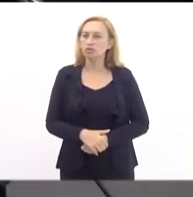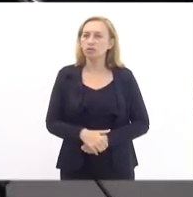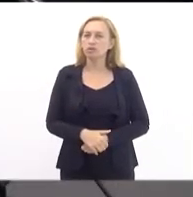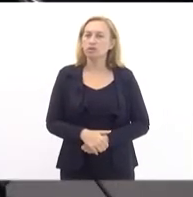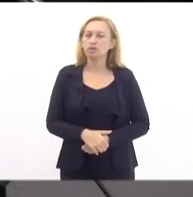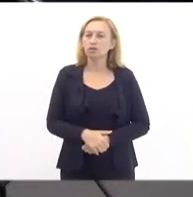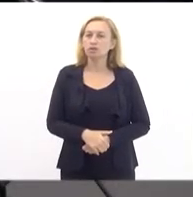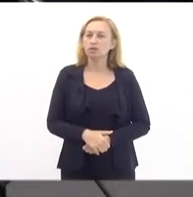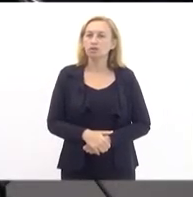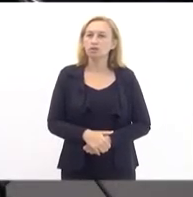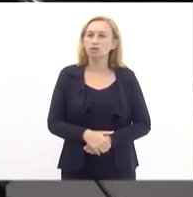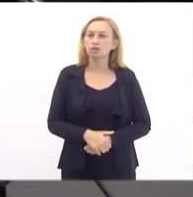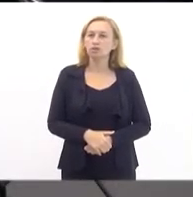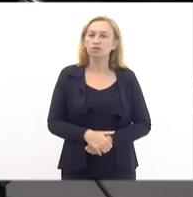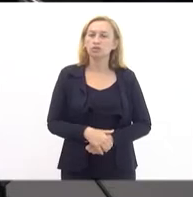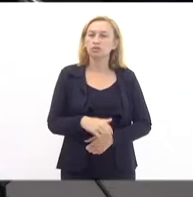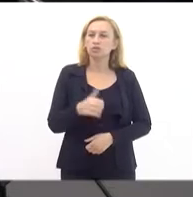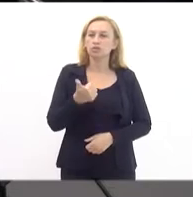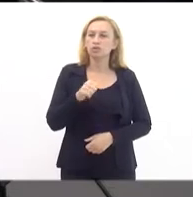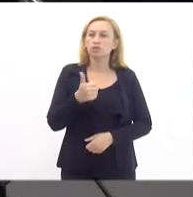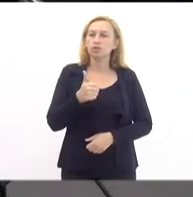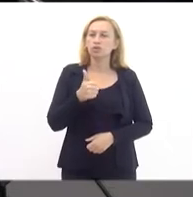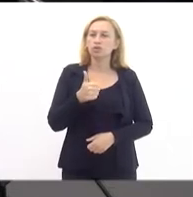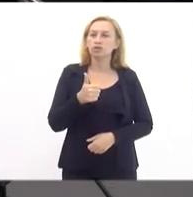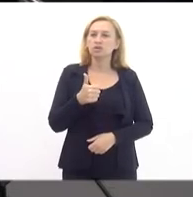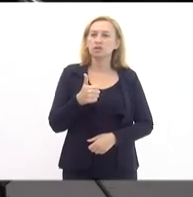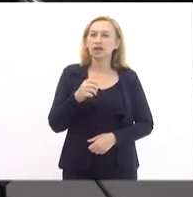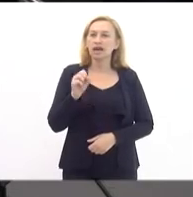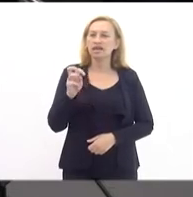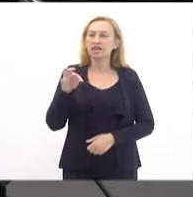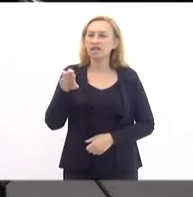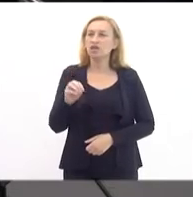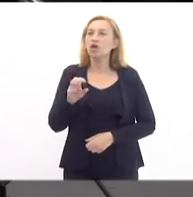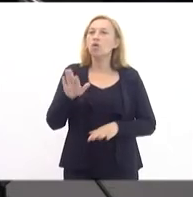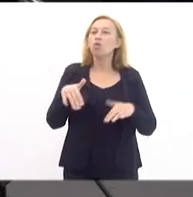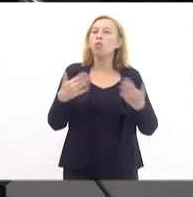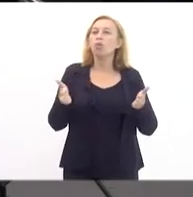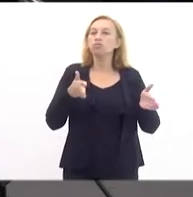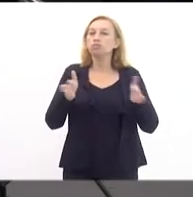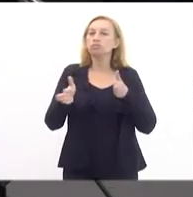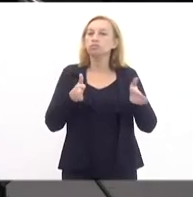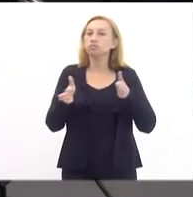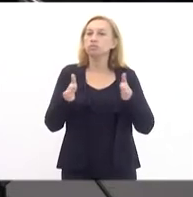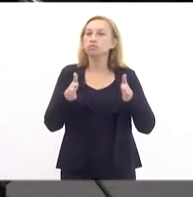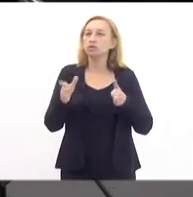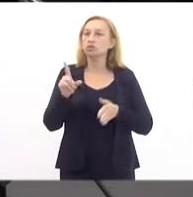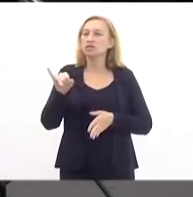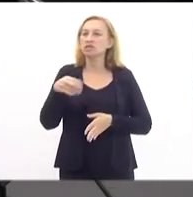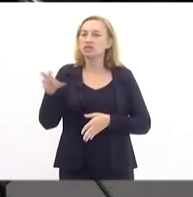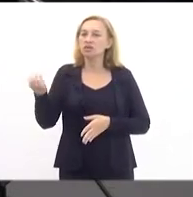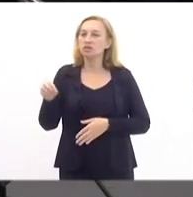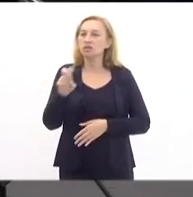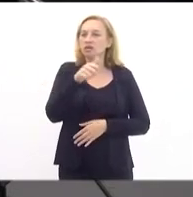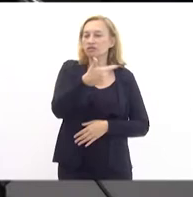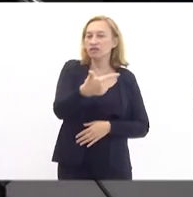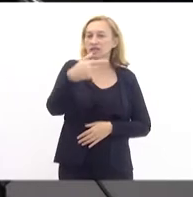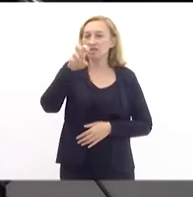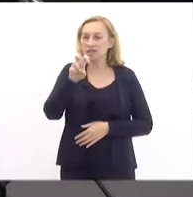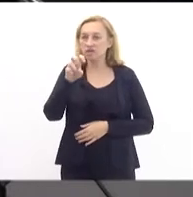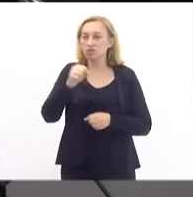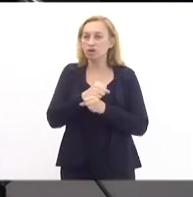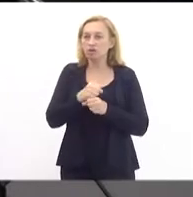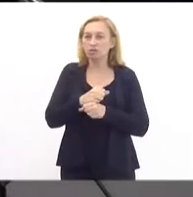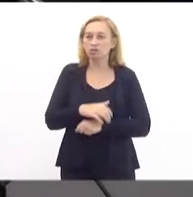1998. E ele hoje já conta com 11 aditivos. Só um minutinho. Qual o prazo de concessão? São 25 anos. 25